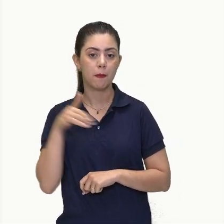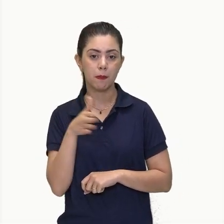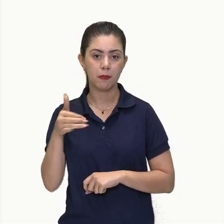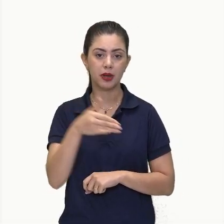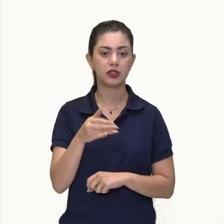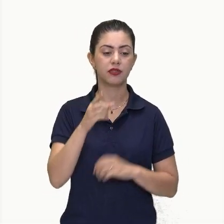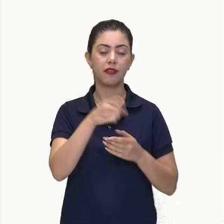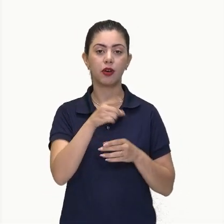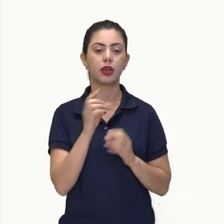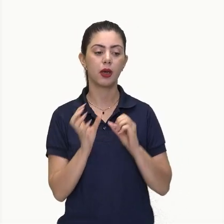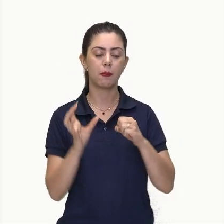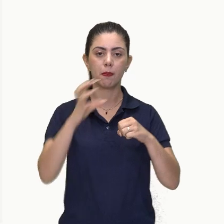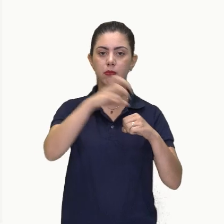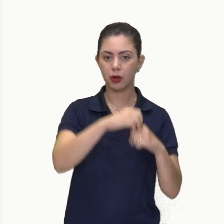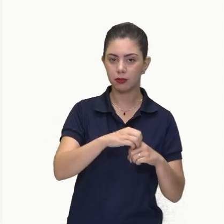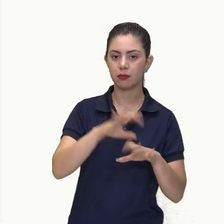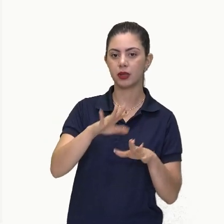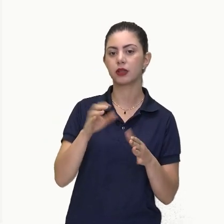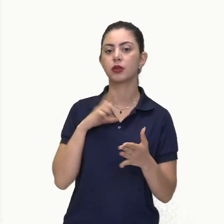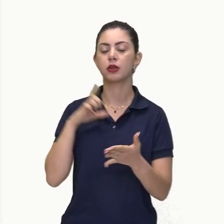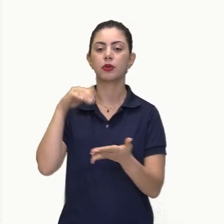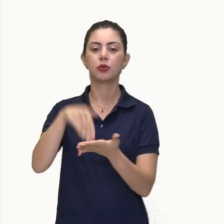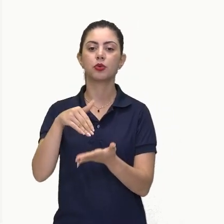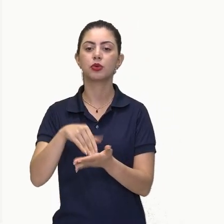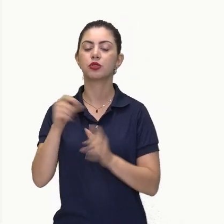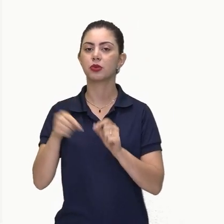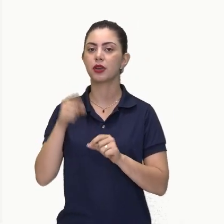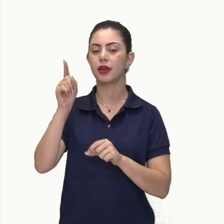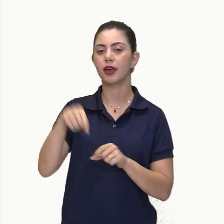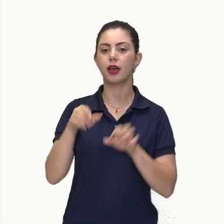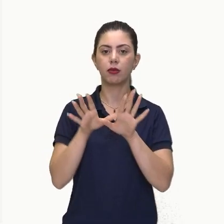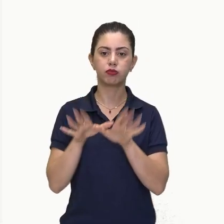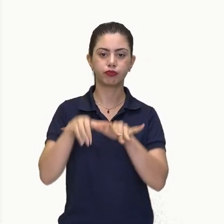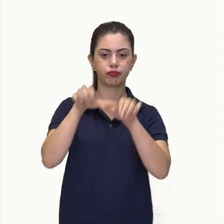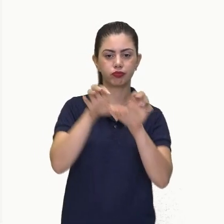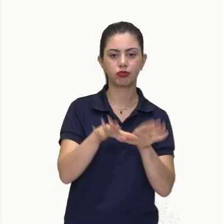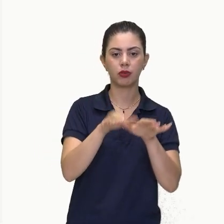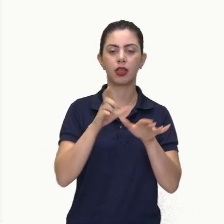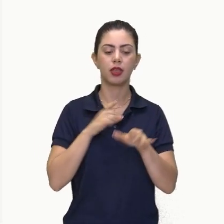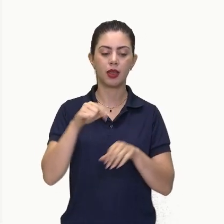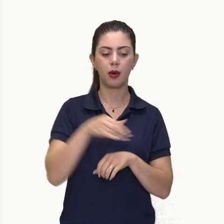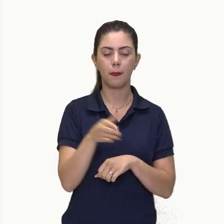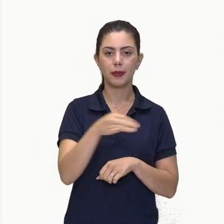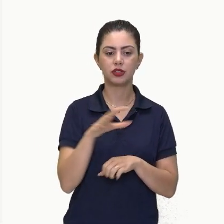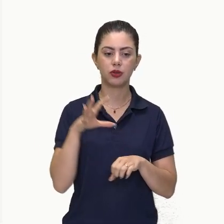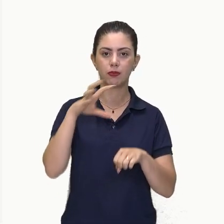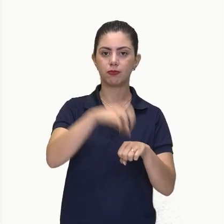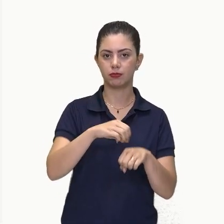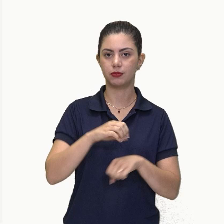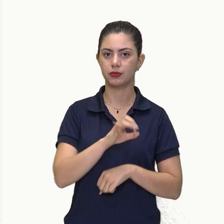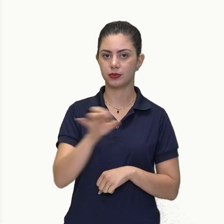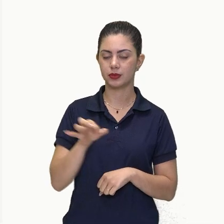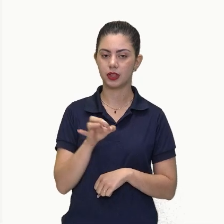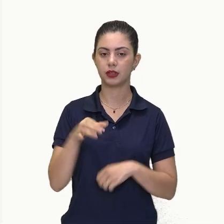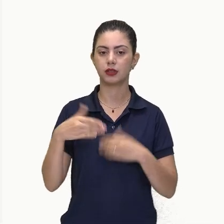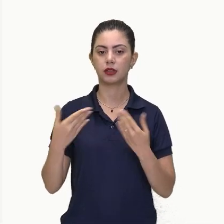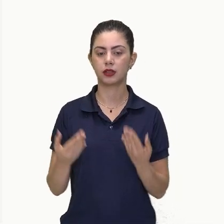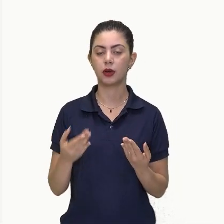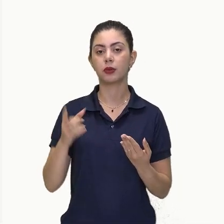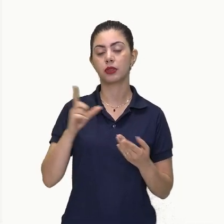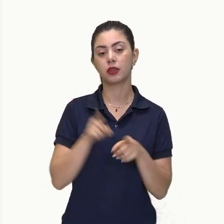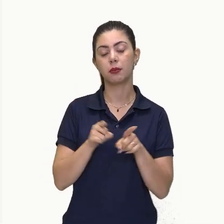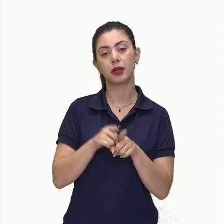lesma. E, por fim, temos aqui essa ave, né, a garça, que vai se alimentar do peixe. Tá? Então, temos aqui também